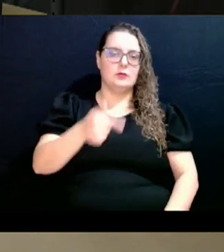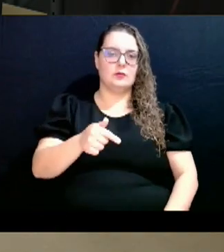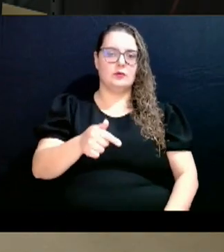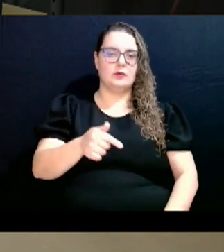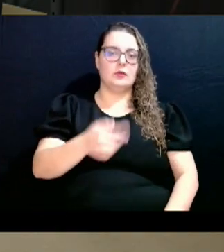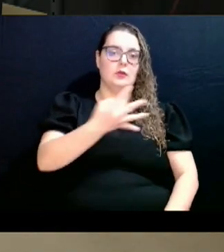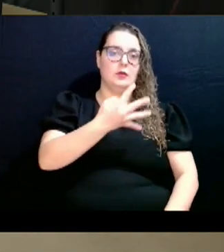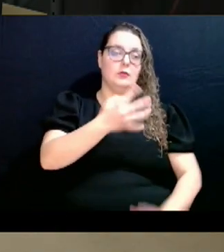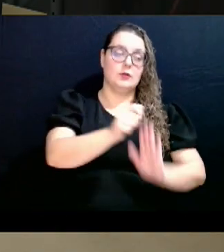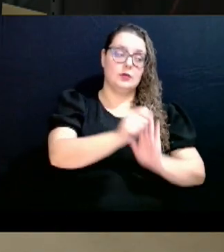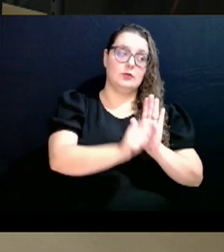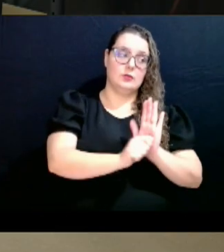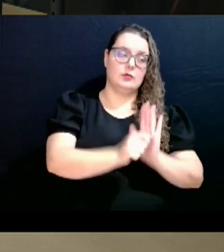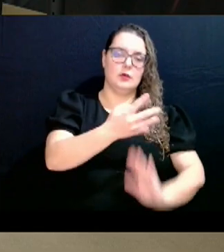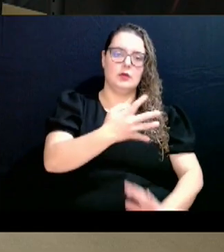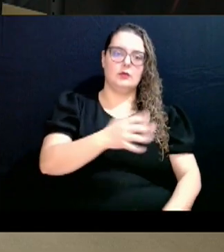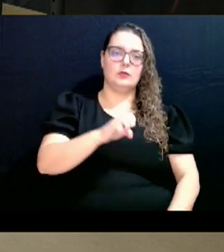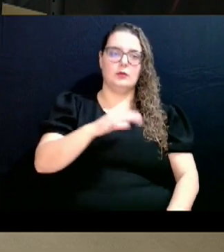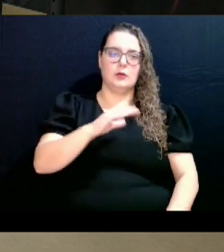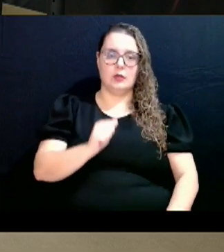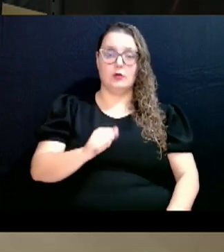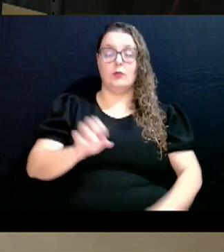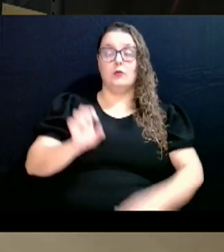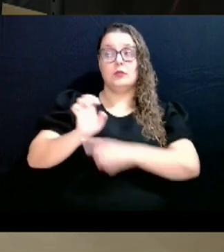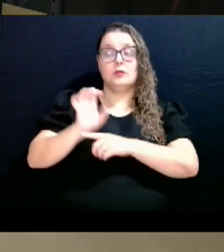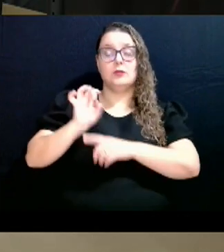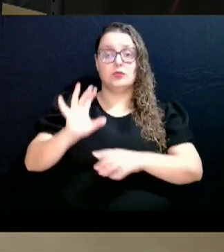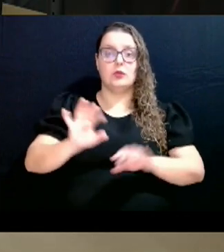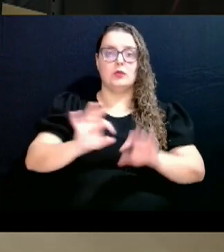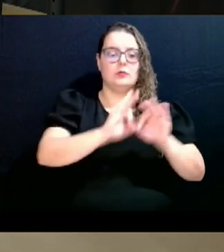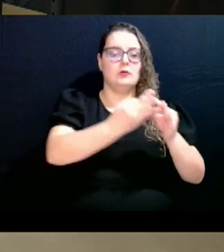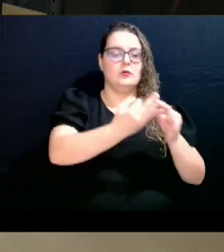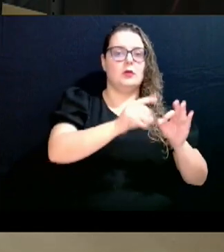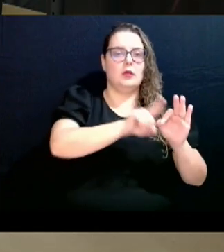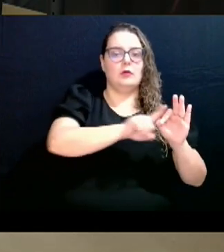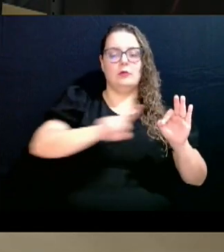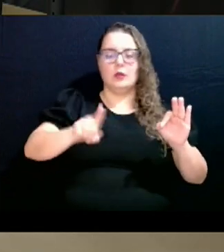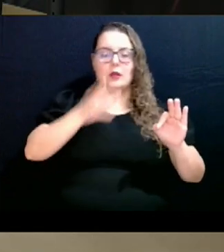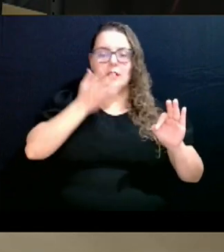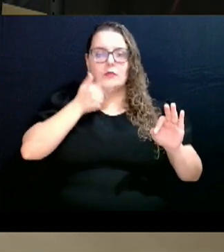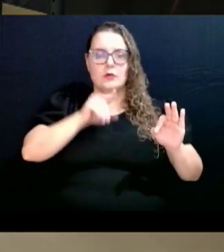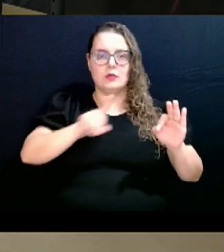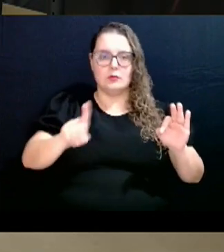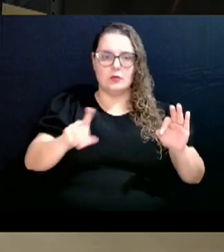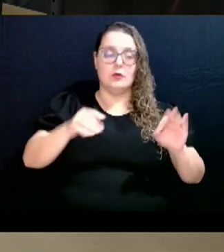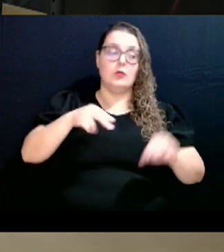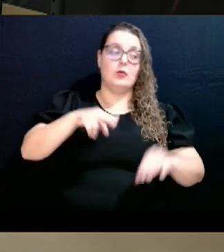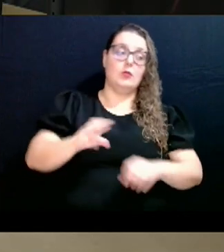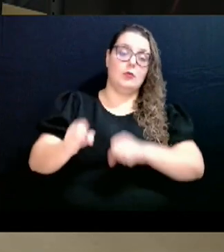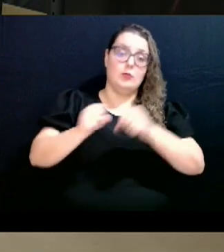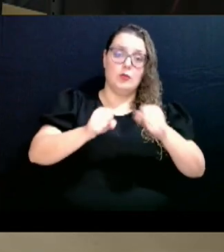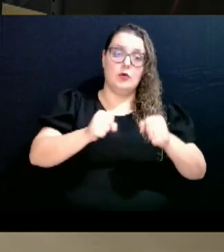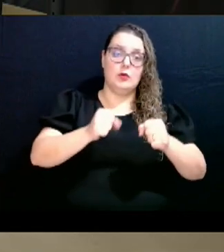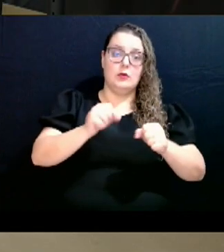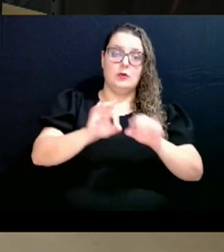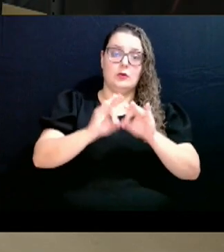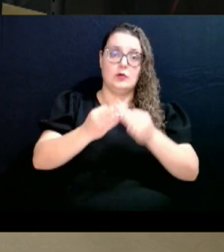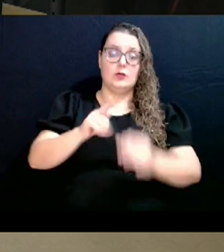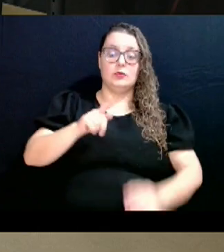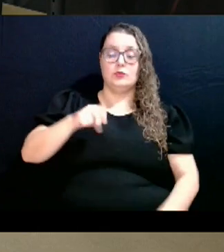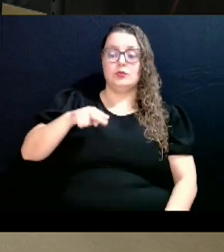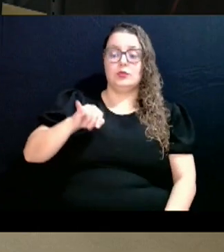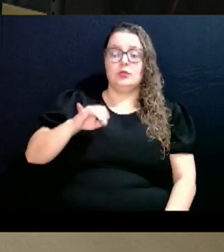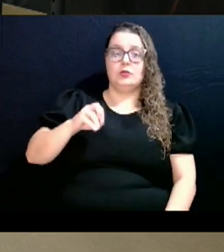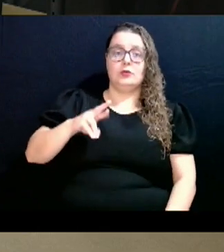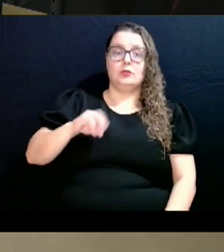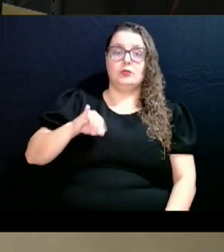vai intervir, tirar a criança do seio familiar, ou mesmo tirar o poder familiar dos genitores, se a criança